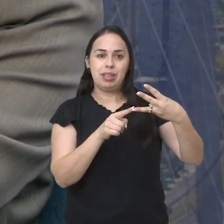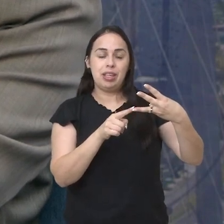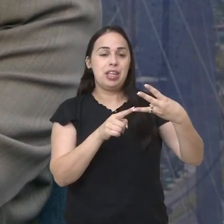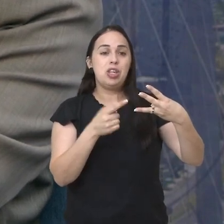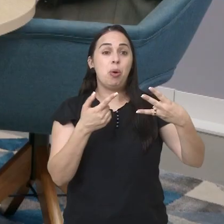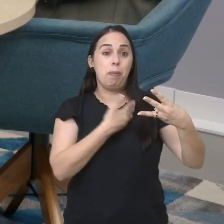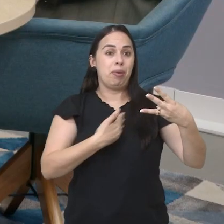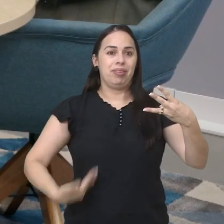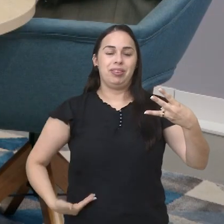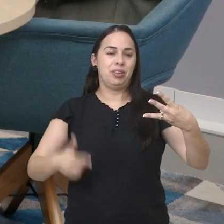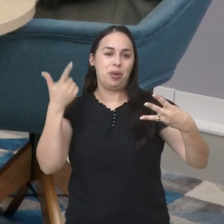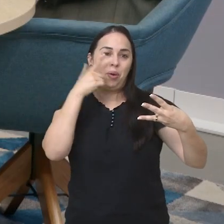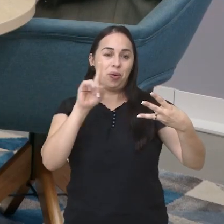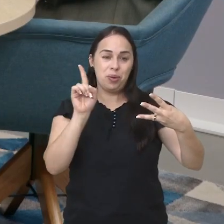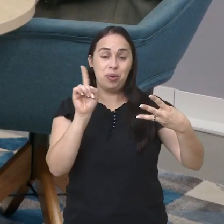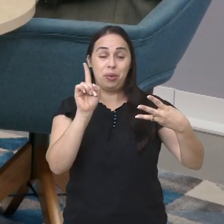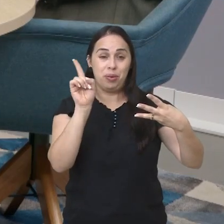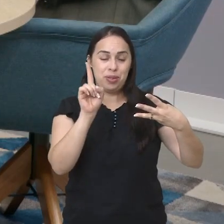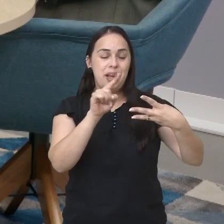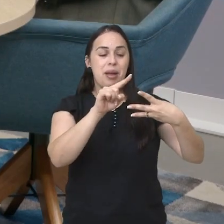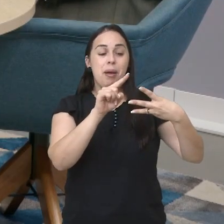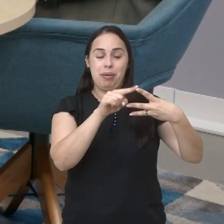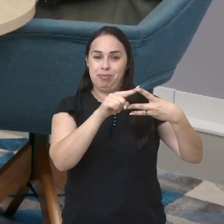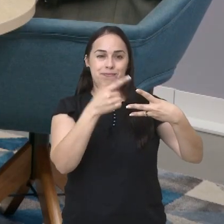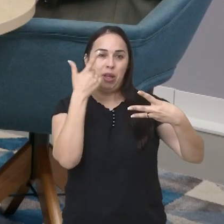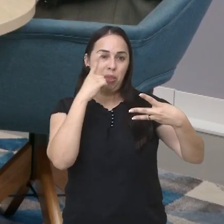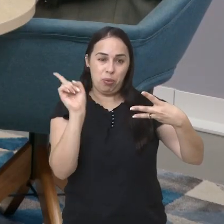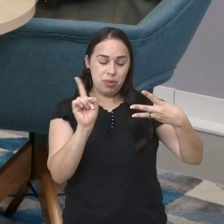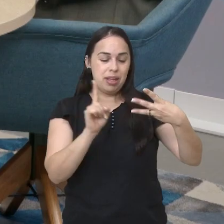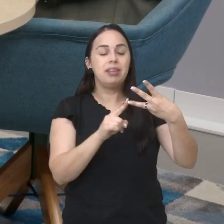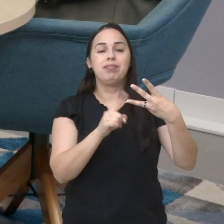né? Sim, Patrícia, quer complementar? Então,